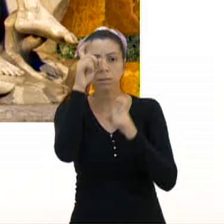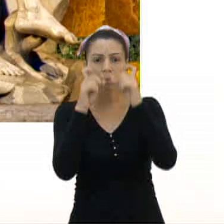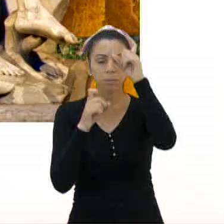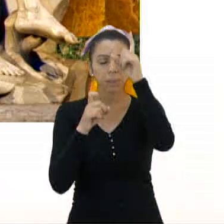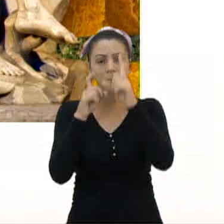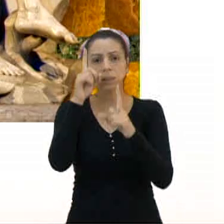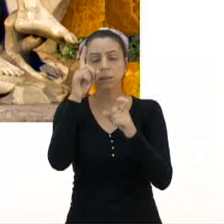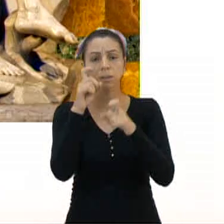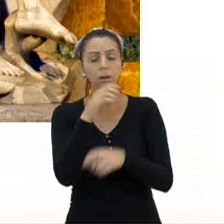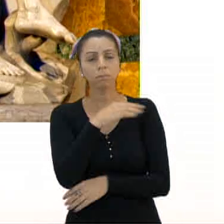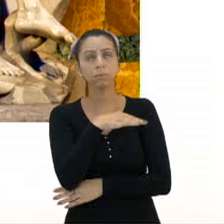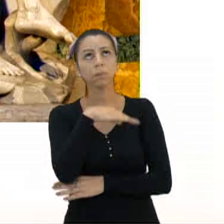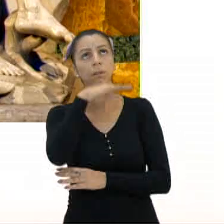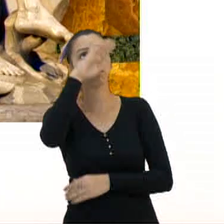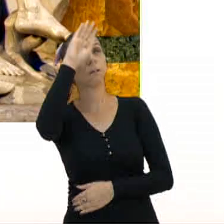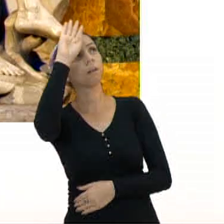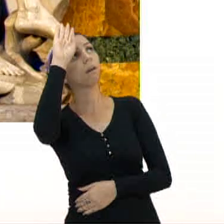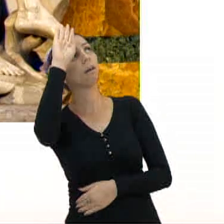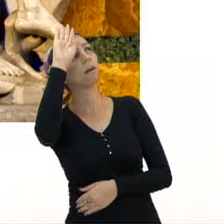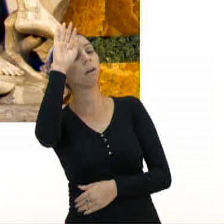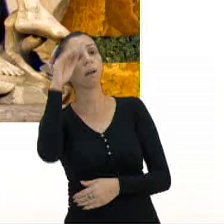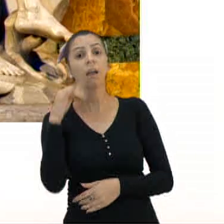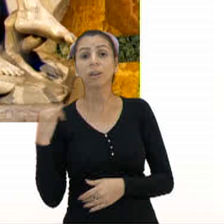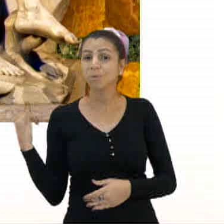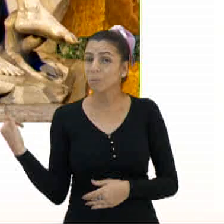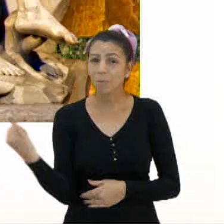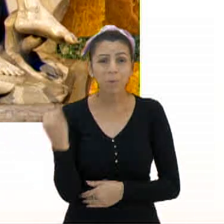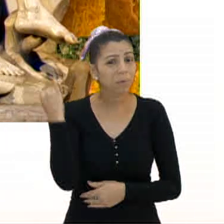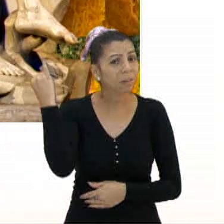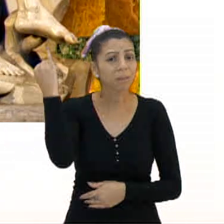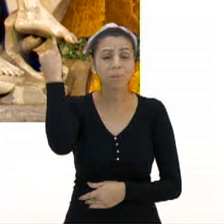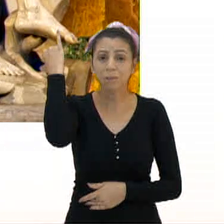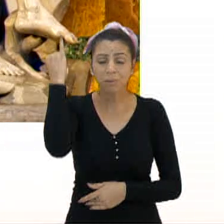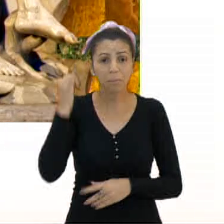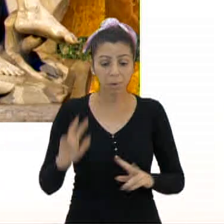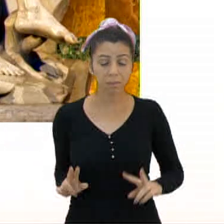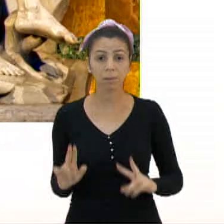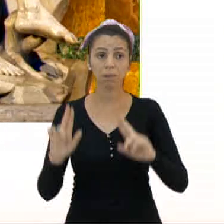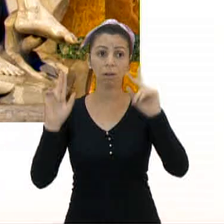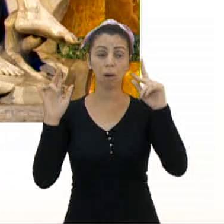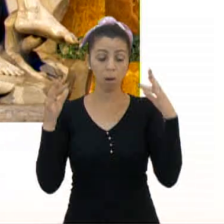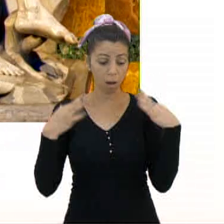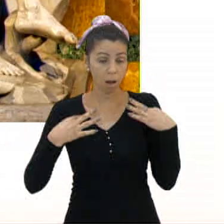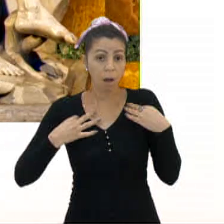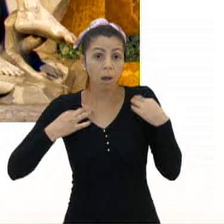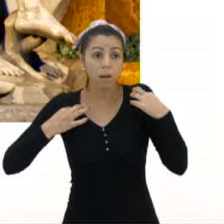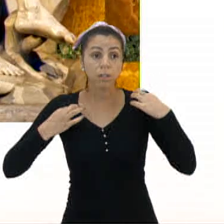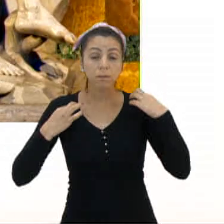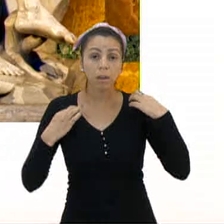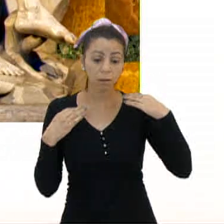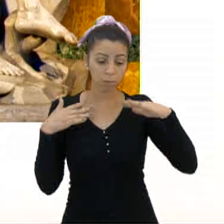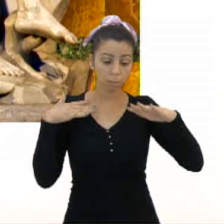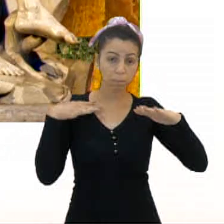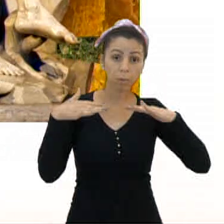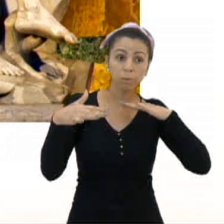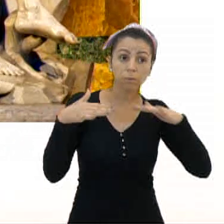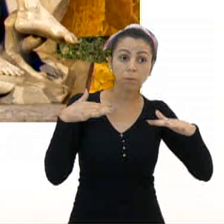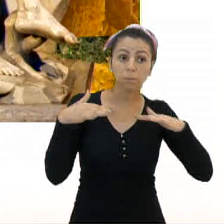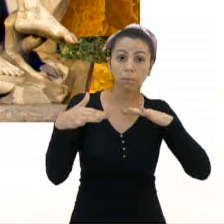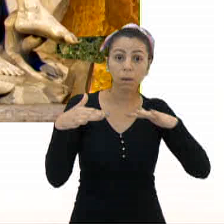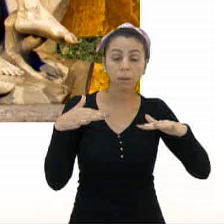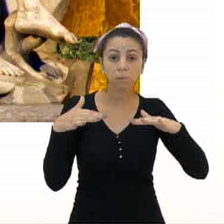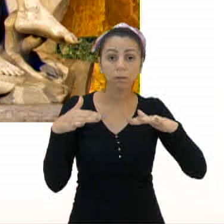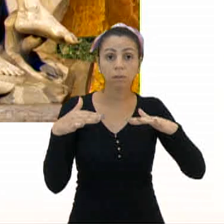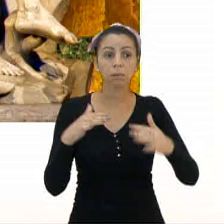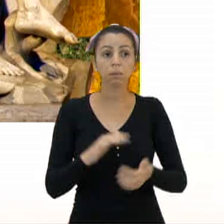expressão facial. Isso é importantíssimo para a gente ter a diferença. Olha as vestes, o movimento que tem nas vestes, aqui tem os